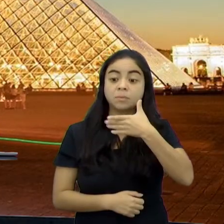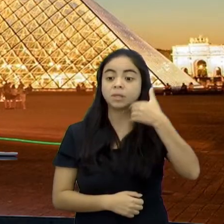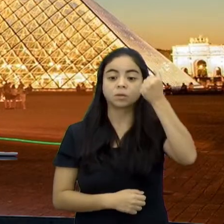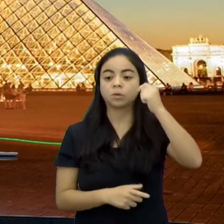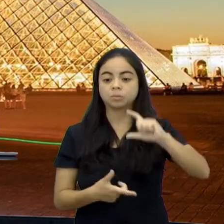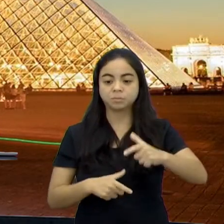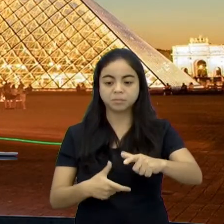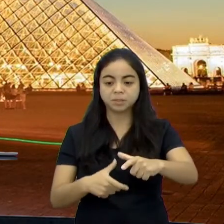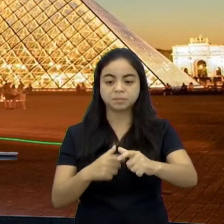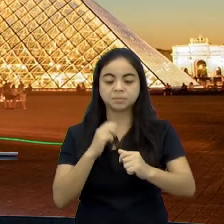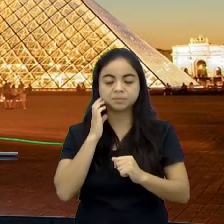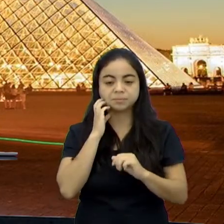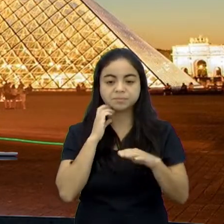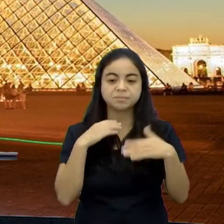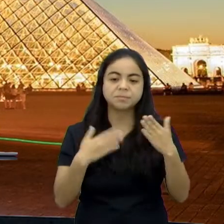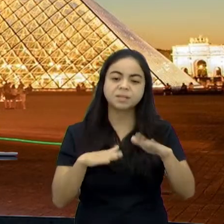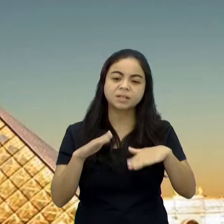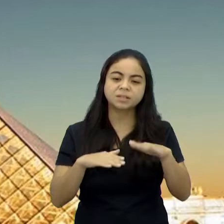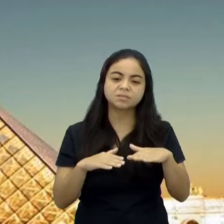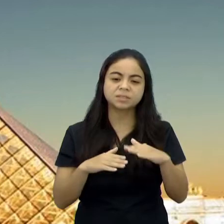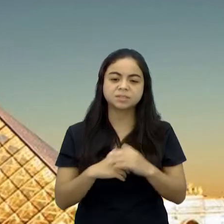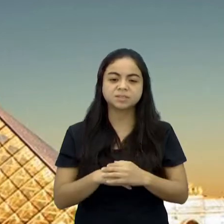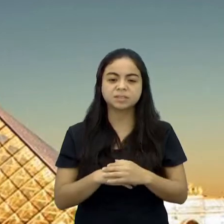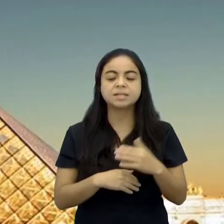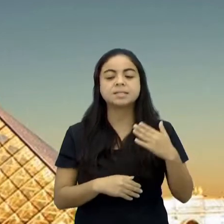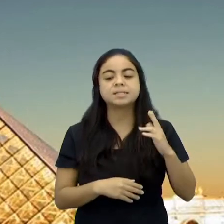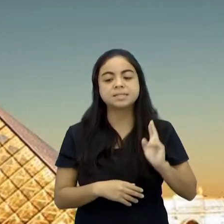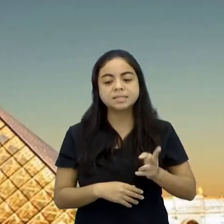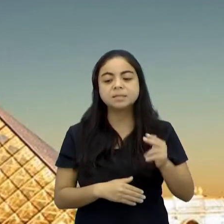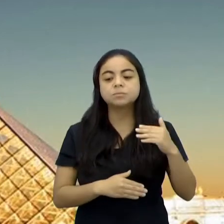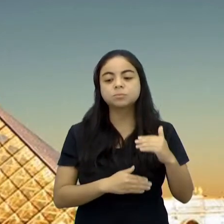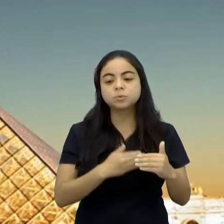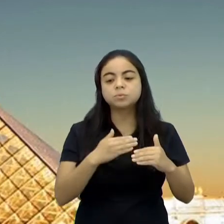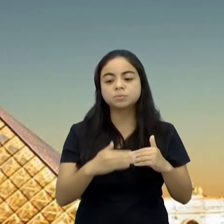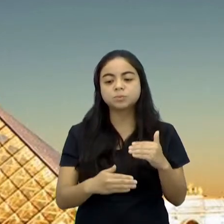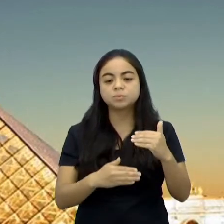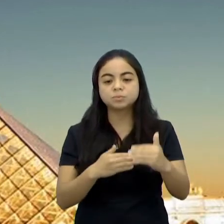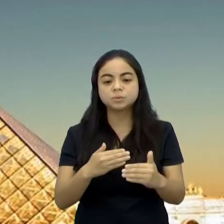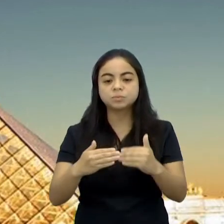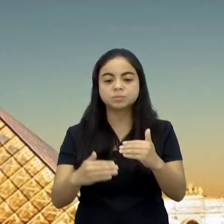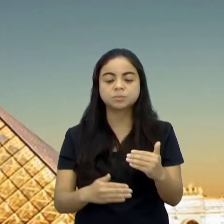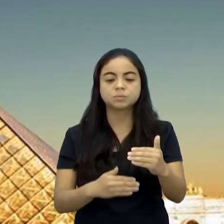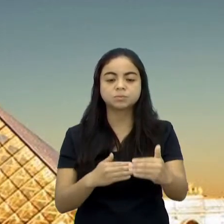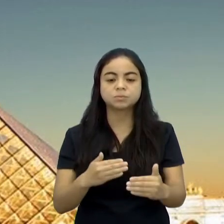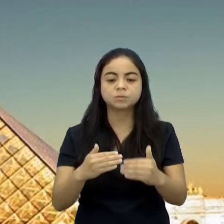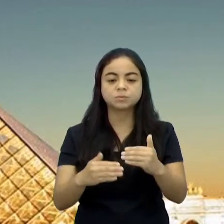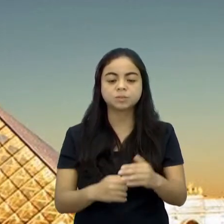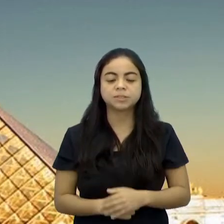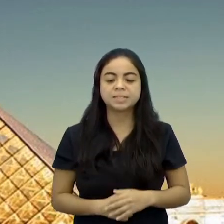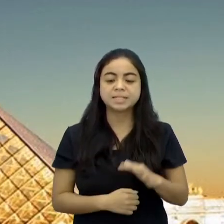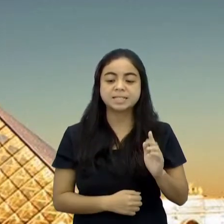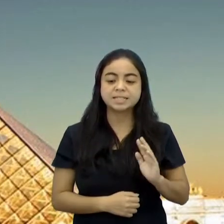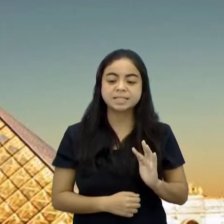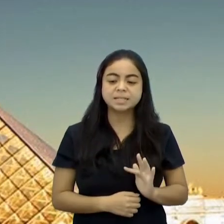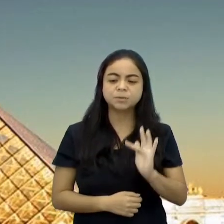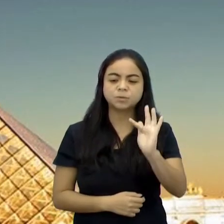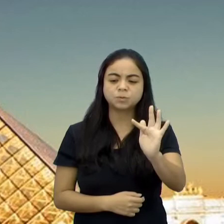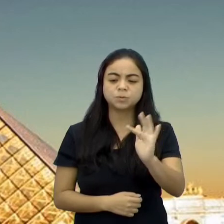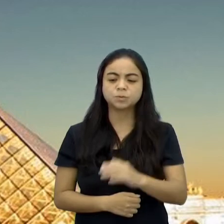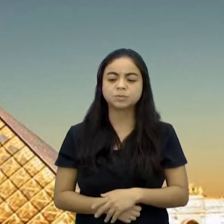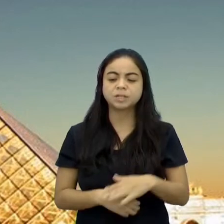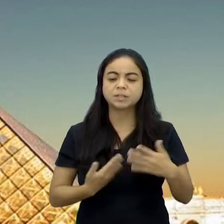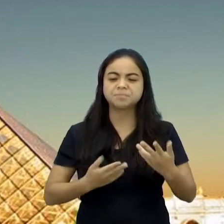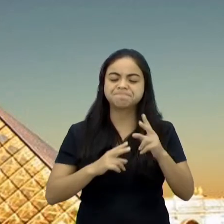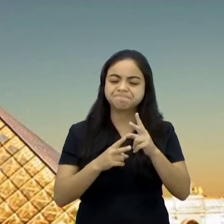Na verdade, você falou vir a ser, né? A gente está sempre construindo, elaborando, desenvolvendo, né? Sempre o vir a ser. E a ideia é de